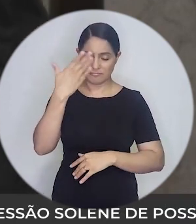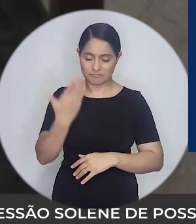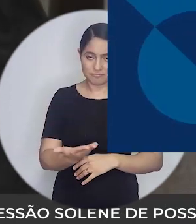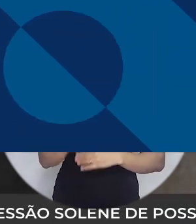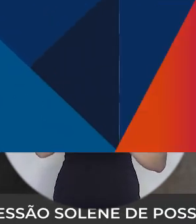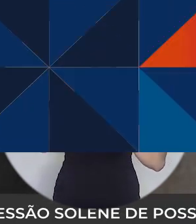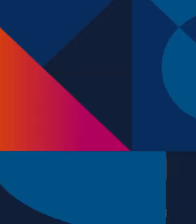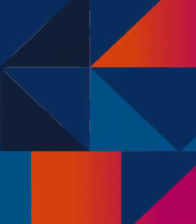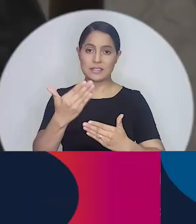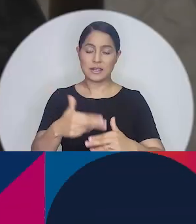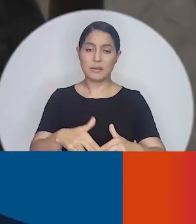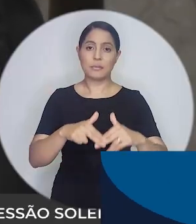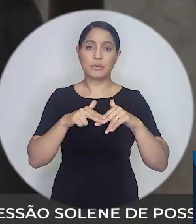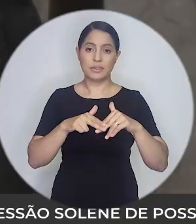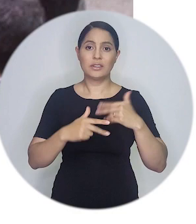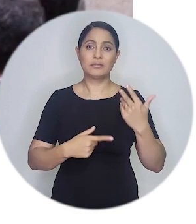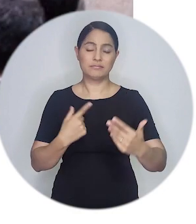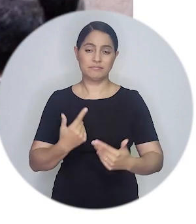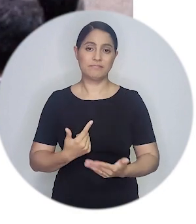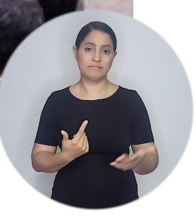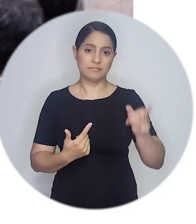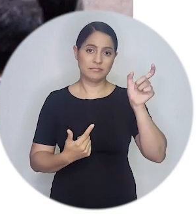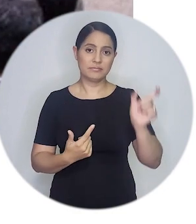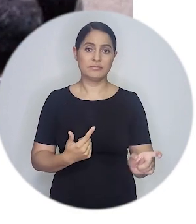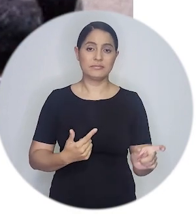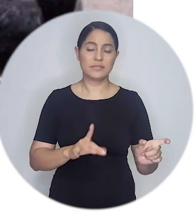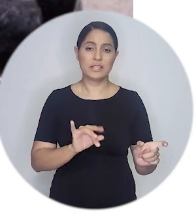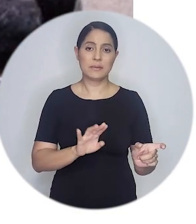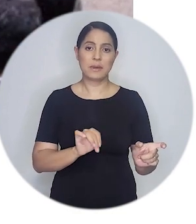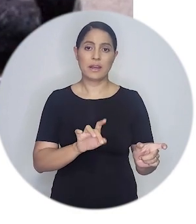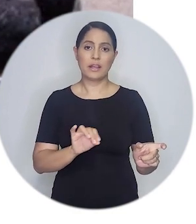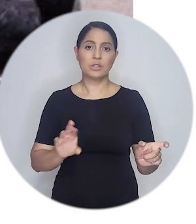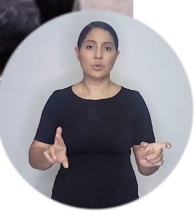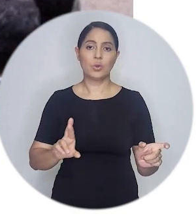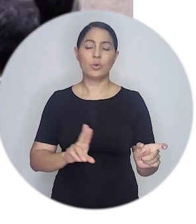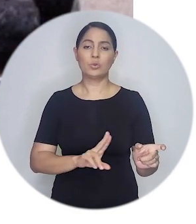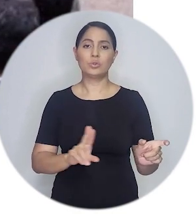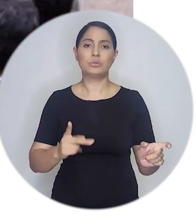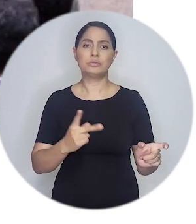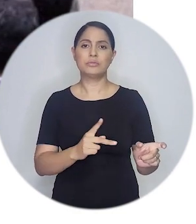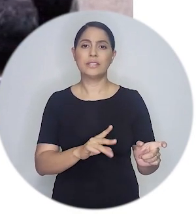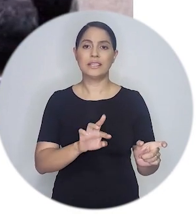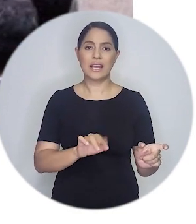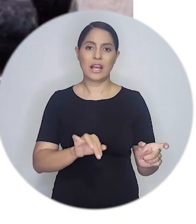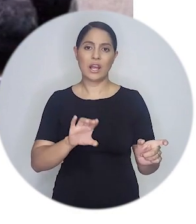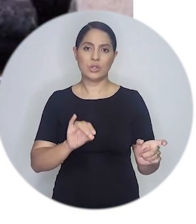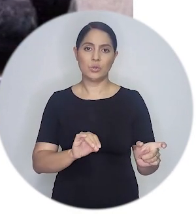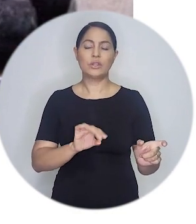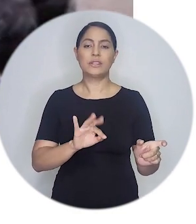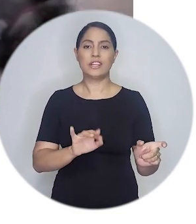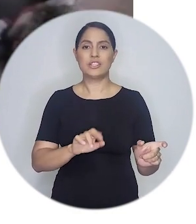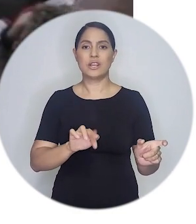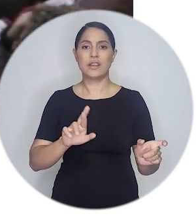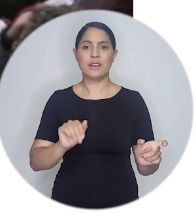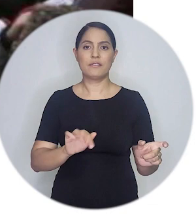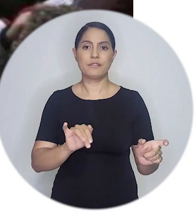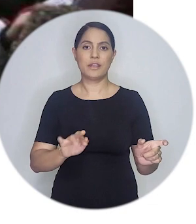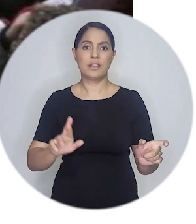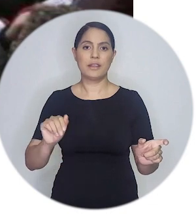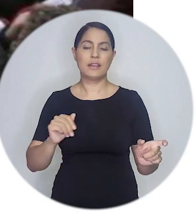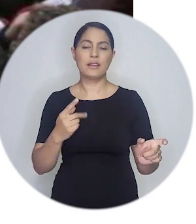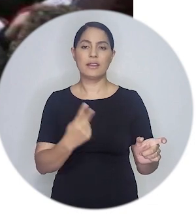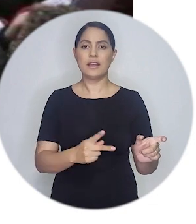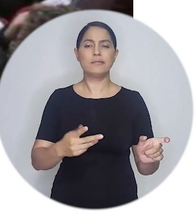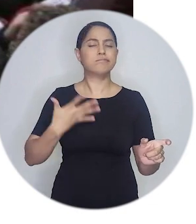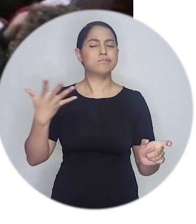para agradecer e reverenciar e nos despedir da presidência do desembargador Ricardo Teixeira do Vale Pereira, após liderar uma